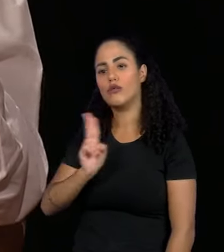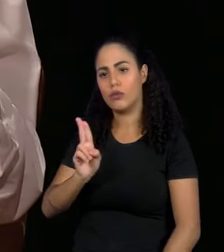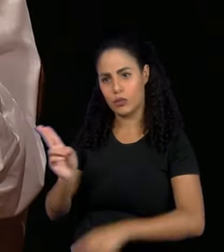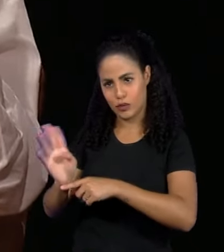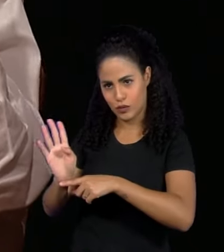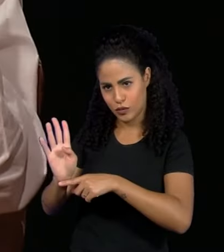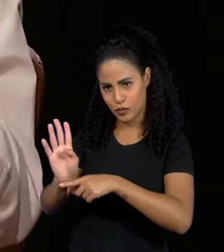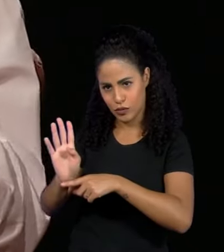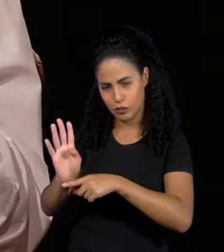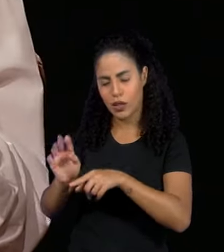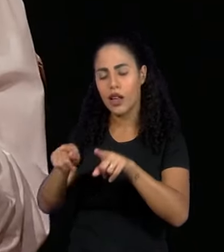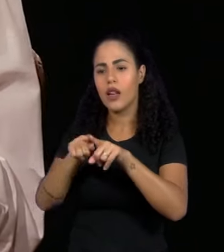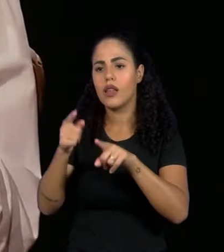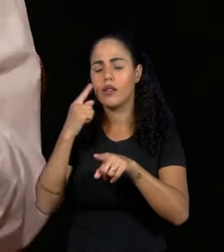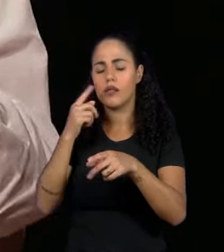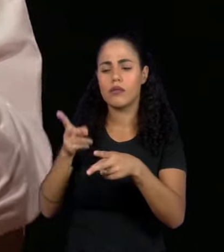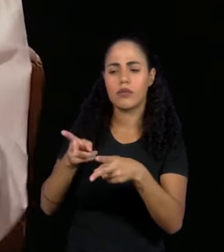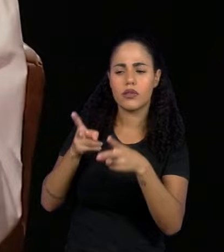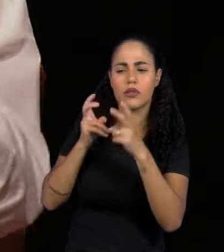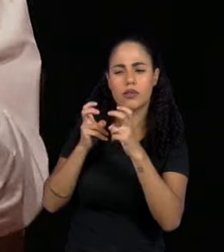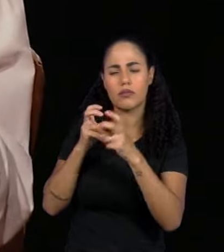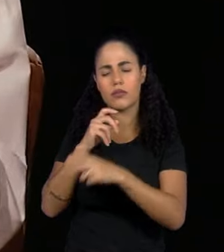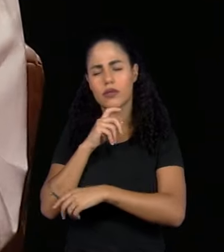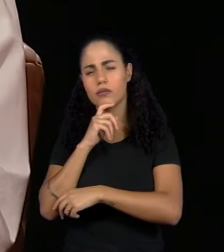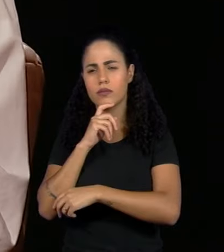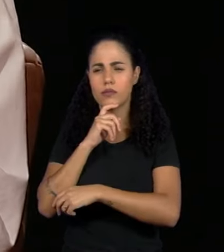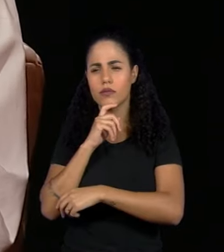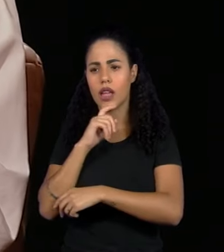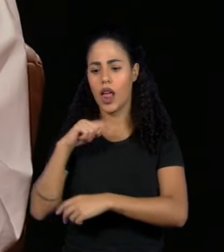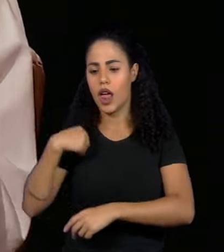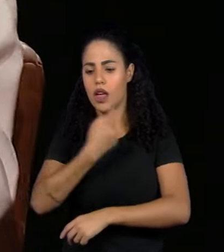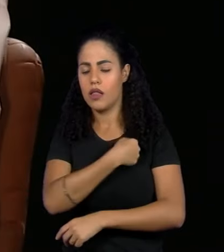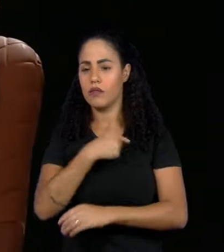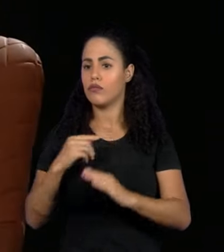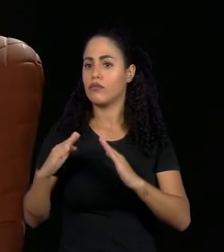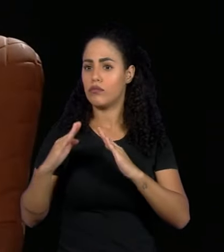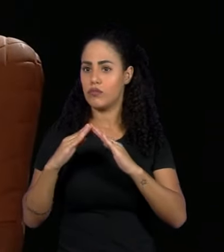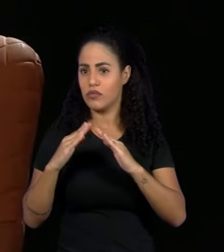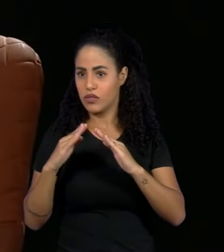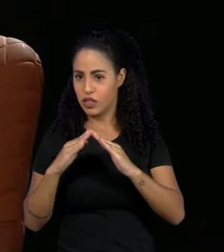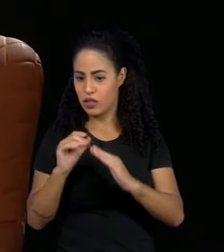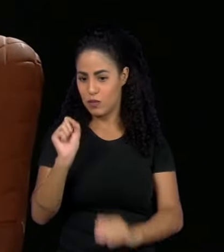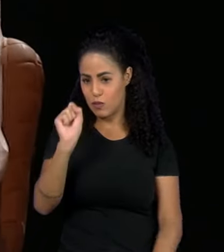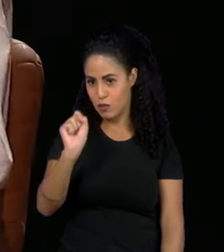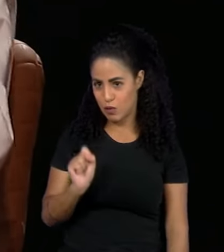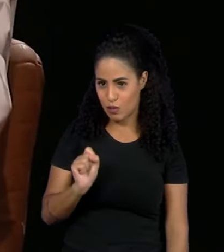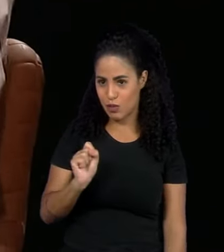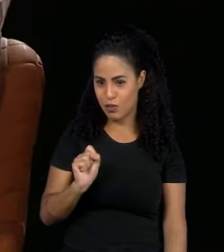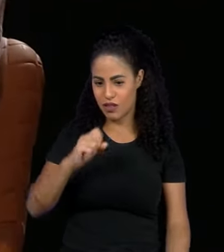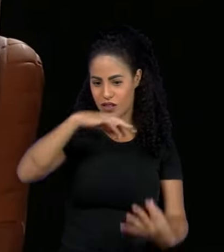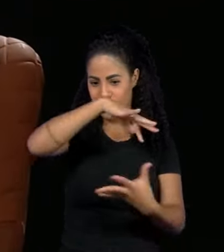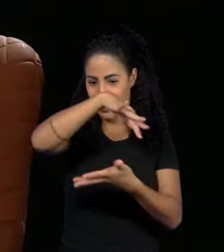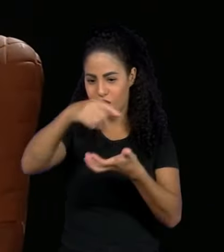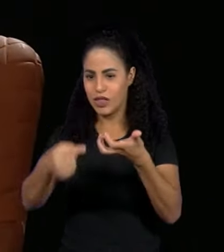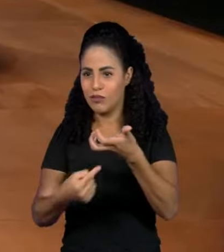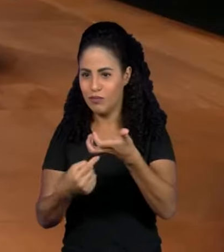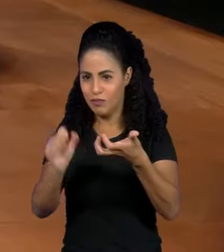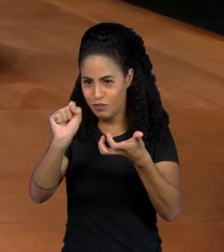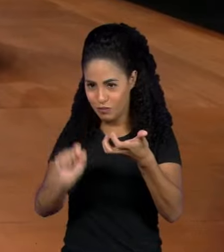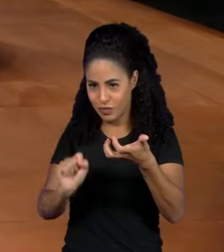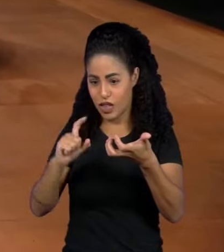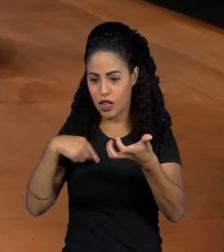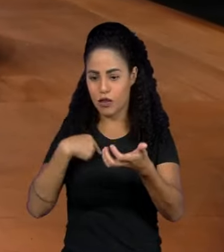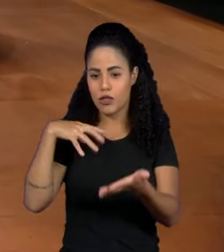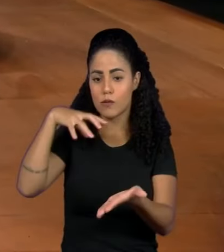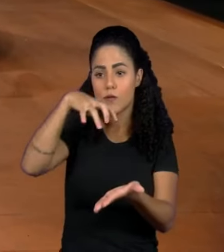uma percepção de que nós moramos no Hemisfério Sul e que a gente foi